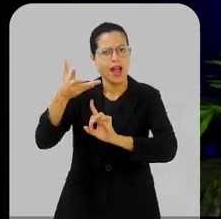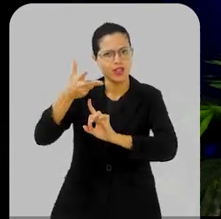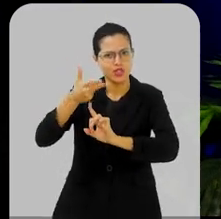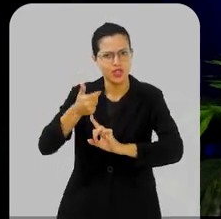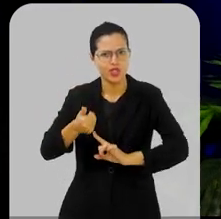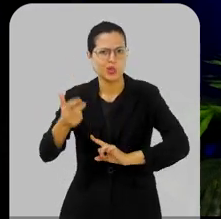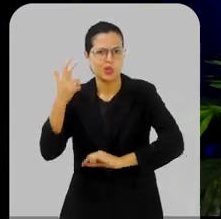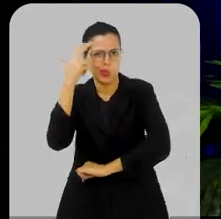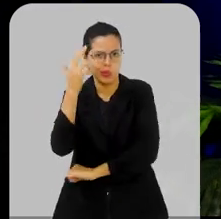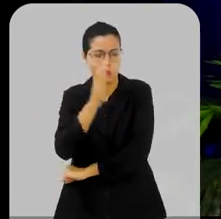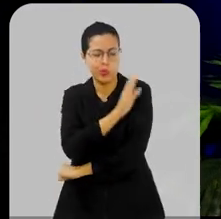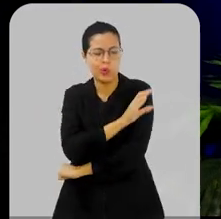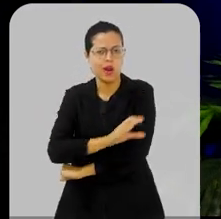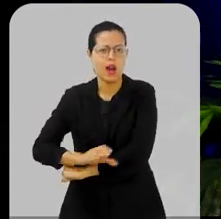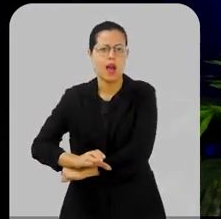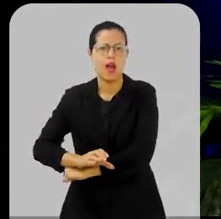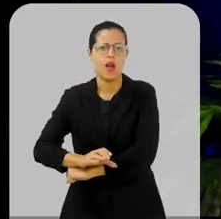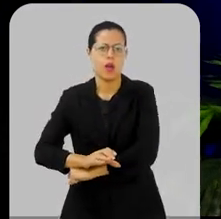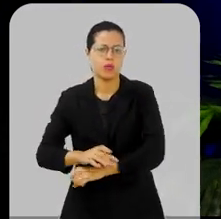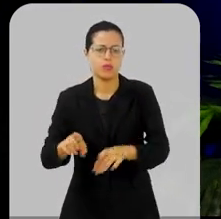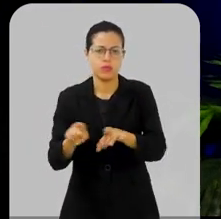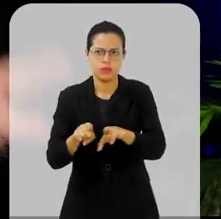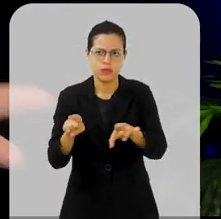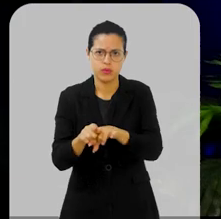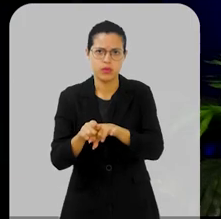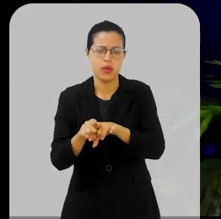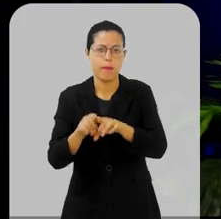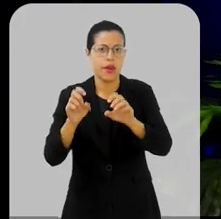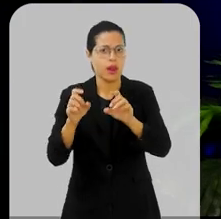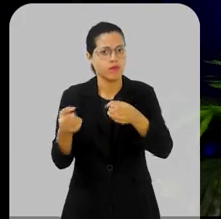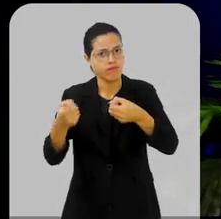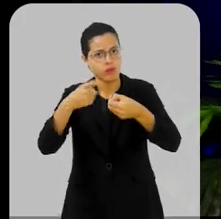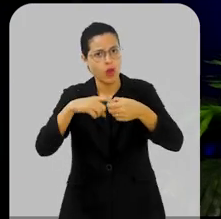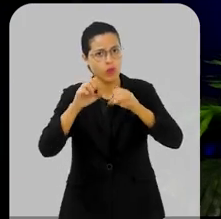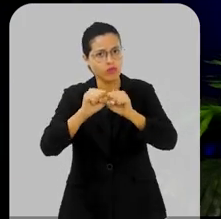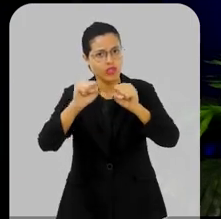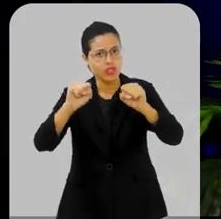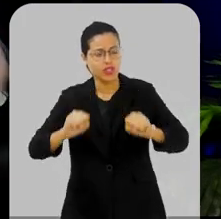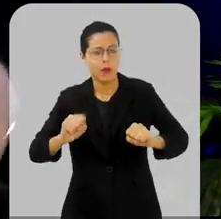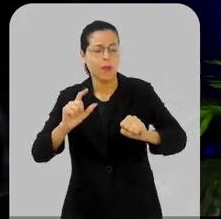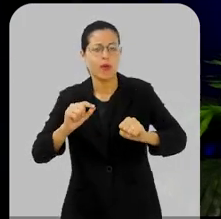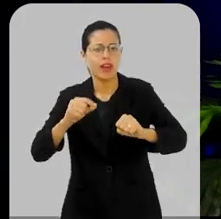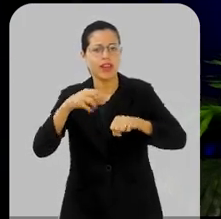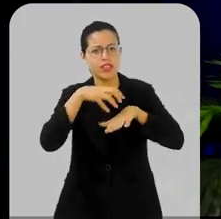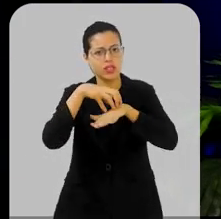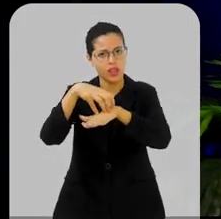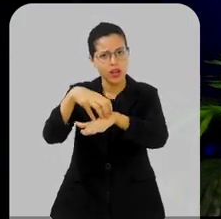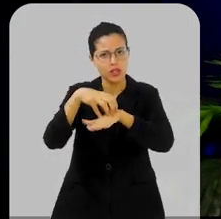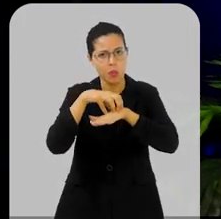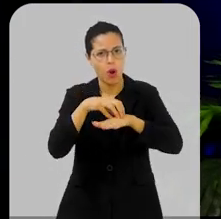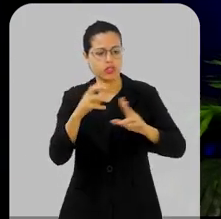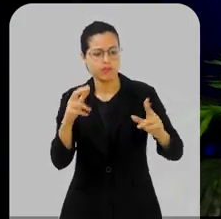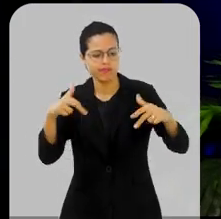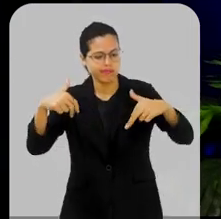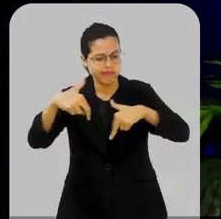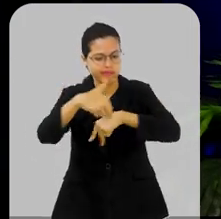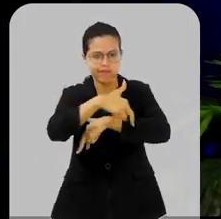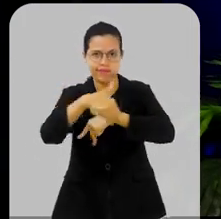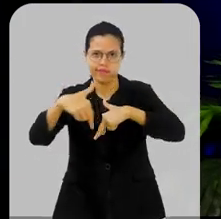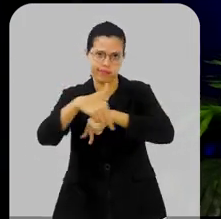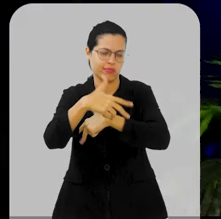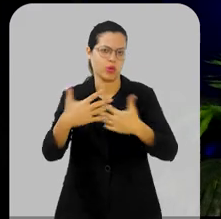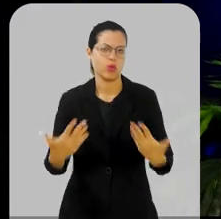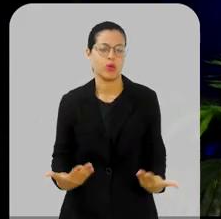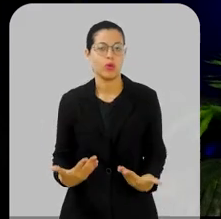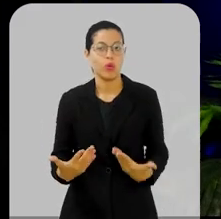como polo cultural, né? E, com isso, também reabilitação do seu sistema viário no entorno. Né? E quando